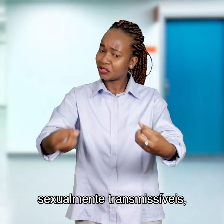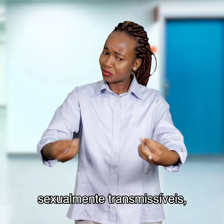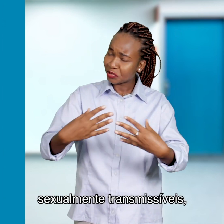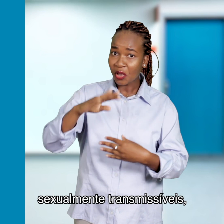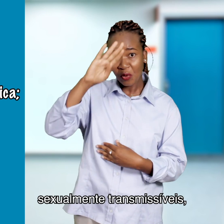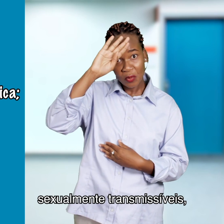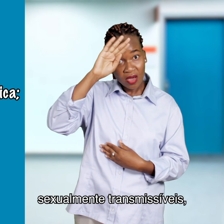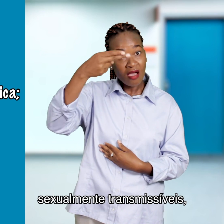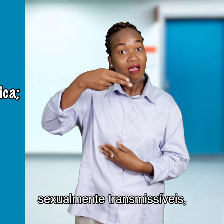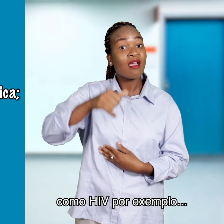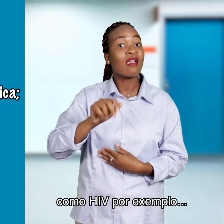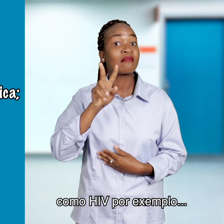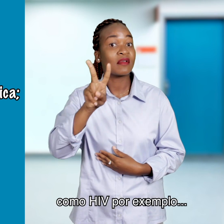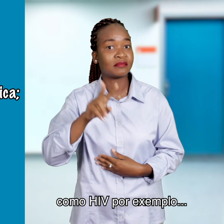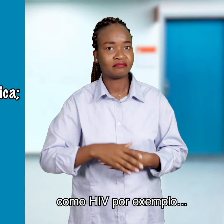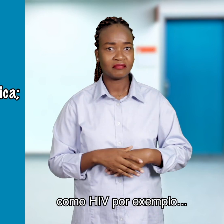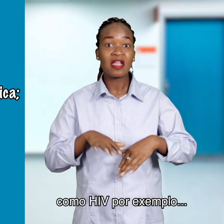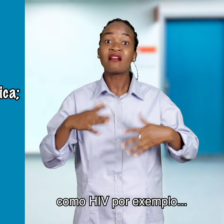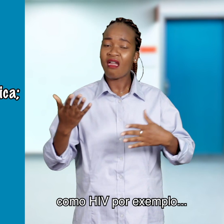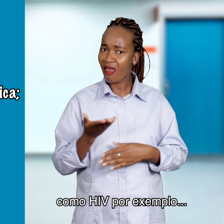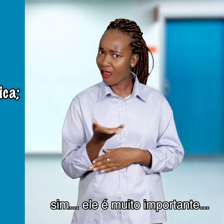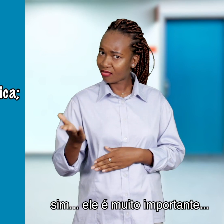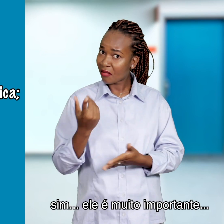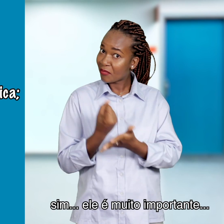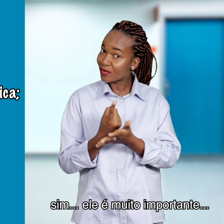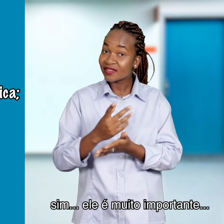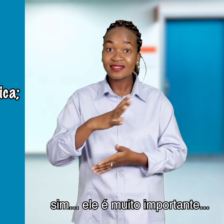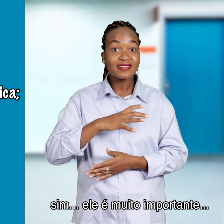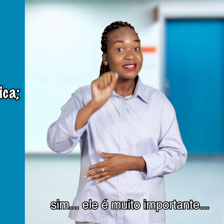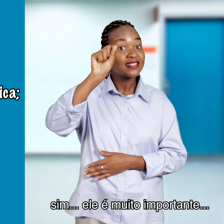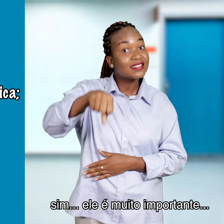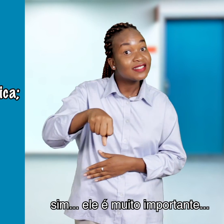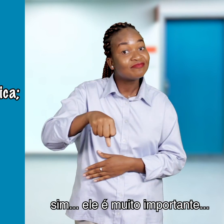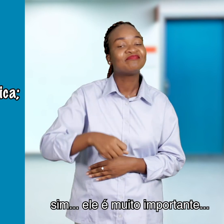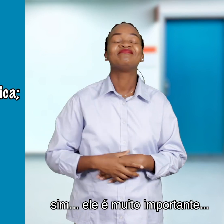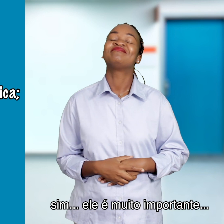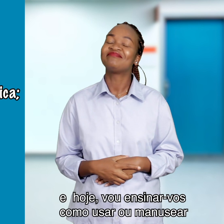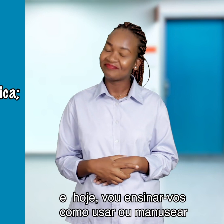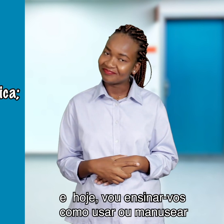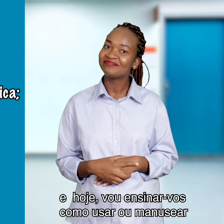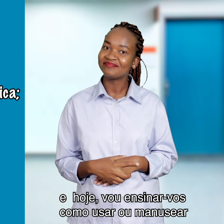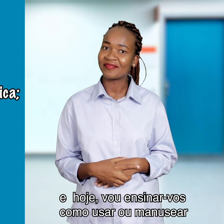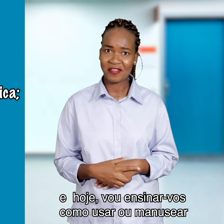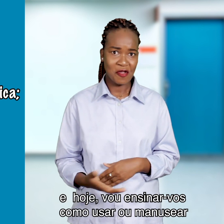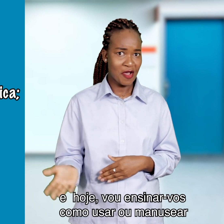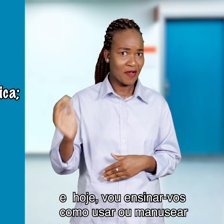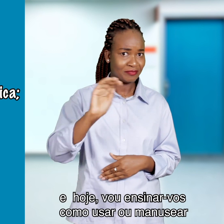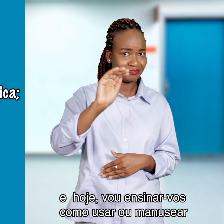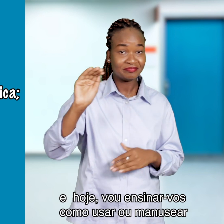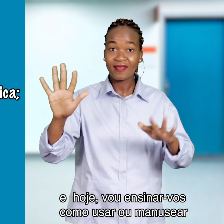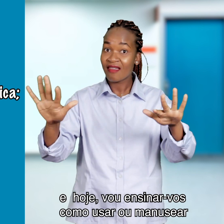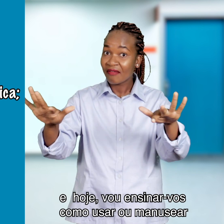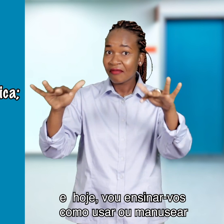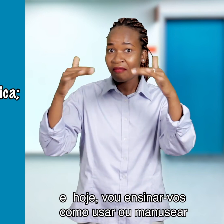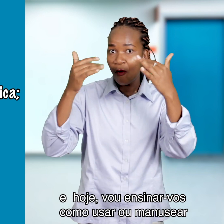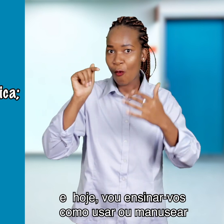sexualmente transmissíveis, como HIV, por exemplo. Sim, ele é muito importante. E hoje vou ensinar-vos